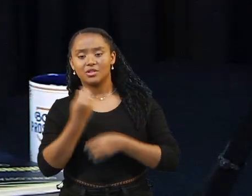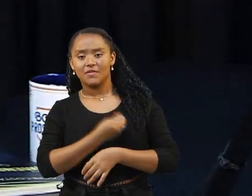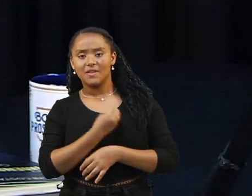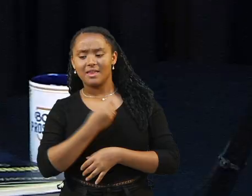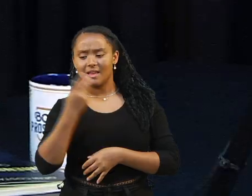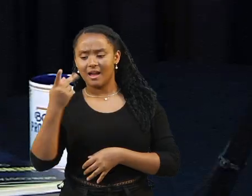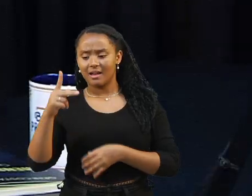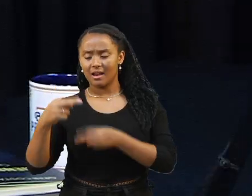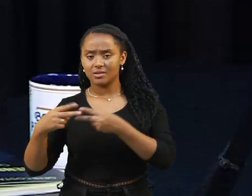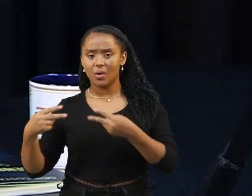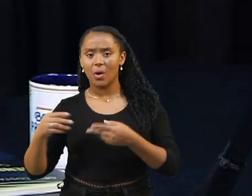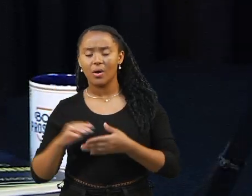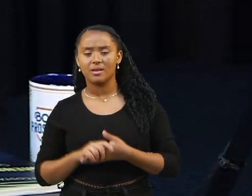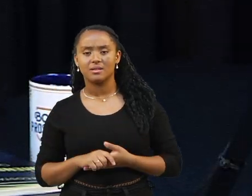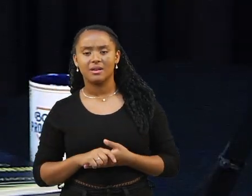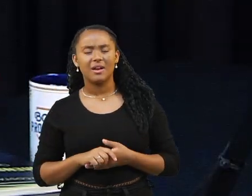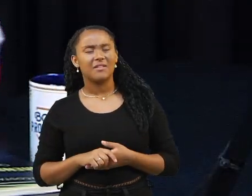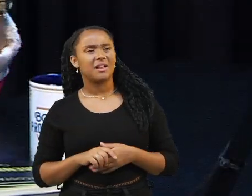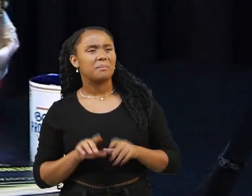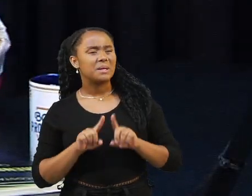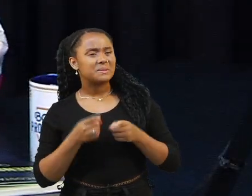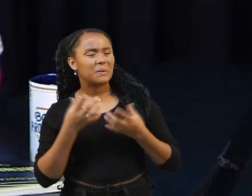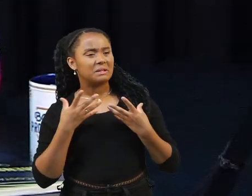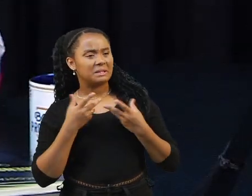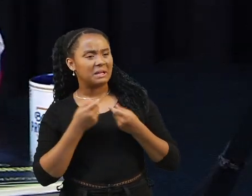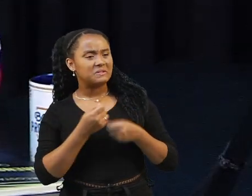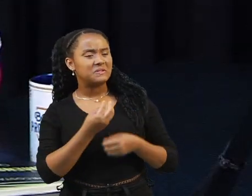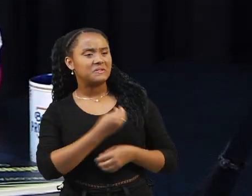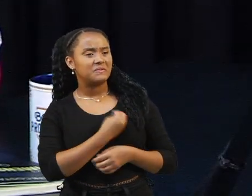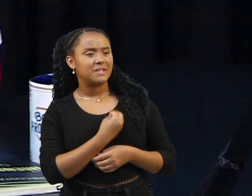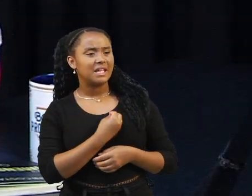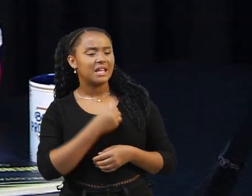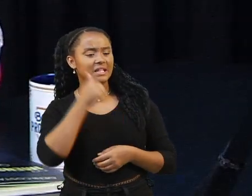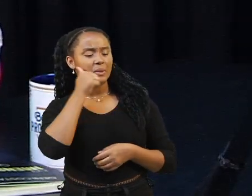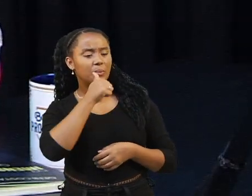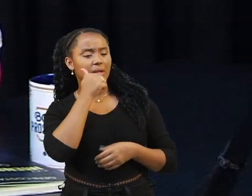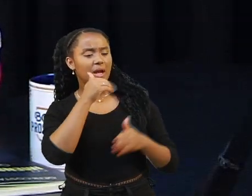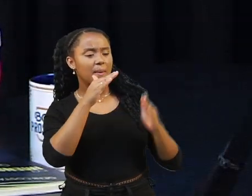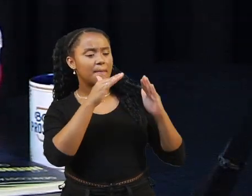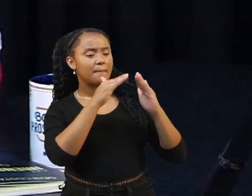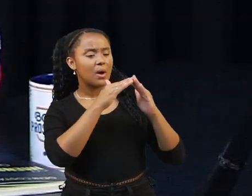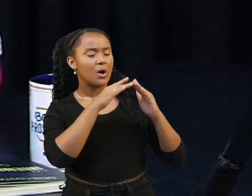você fala assim, não, mas qualidade de vida, ela mora ali numa casinha ruim,